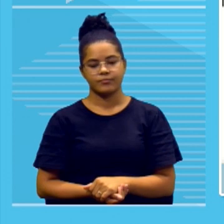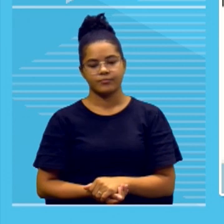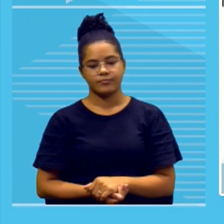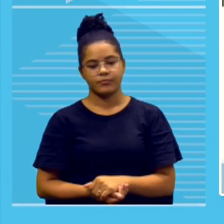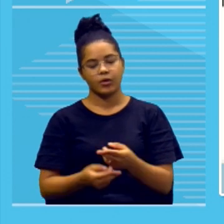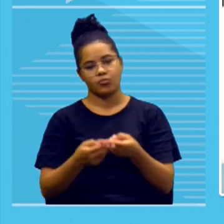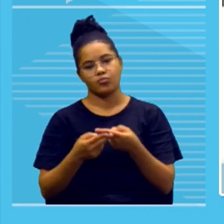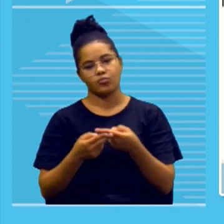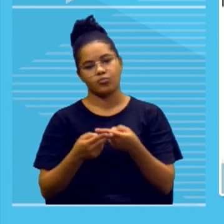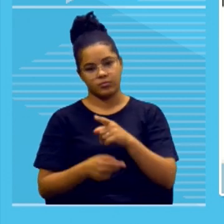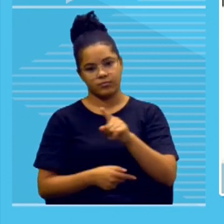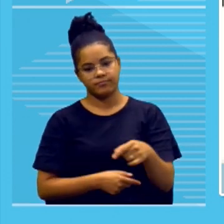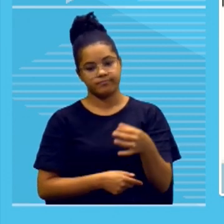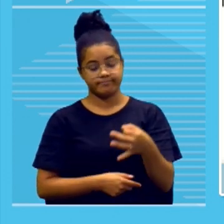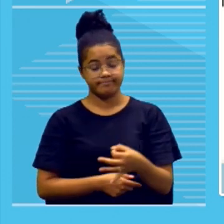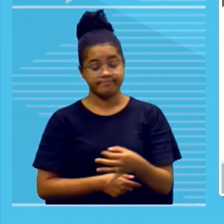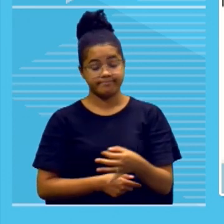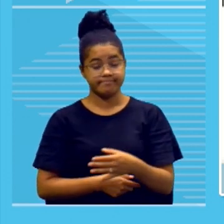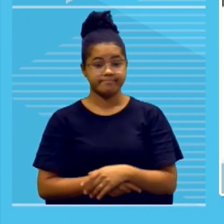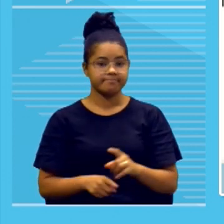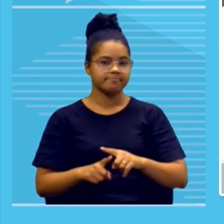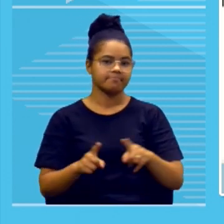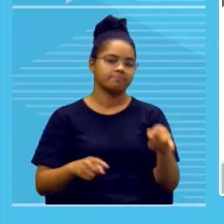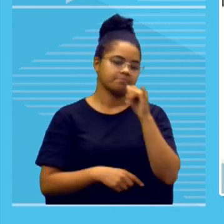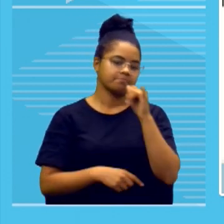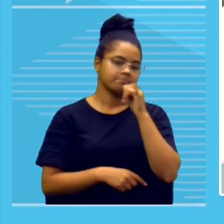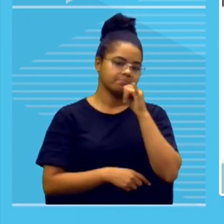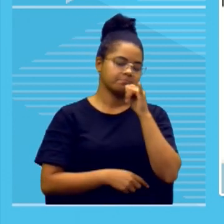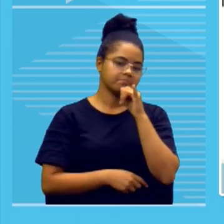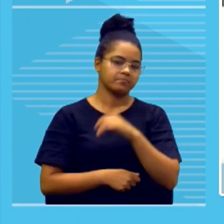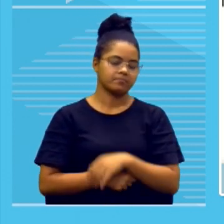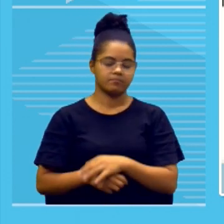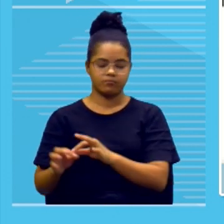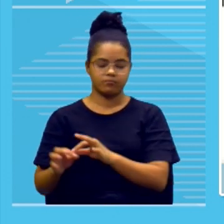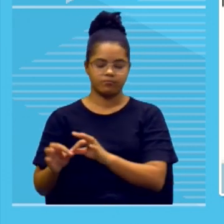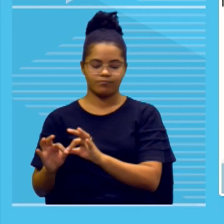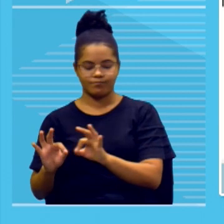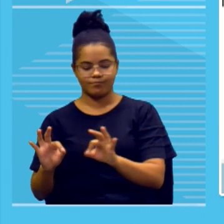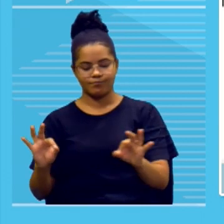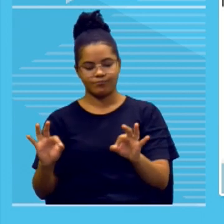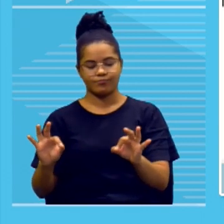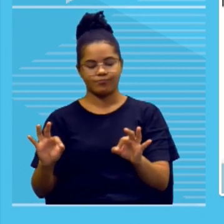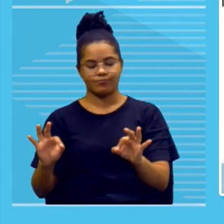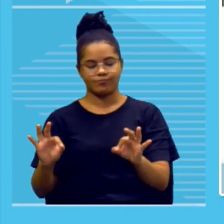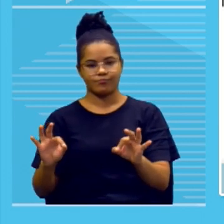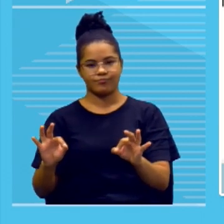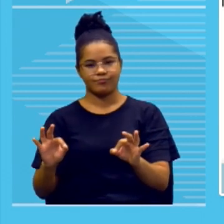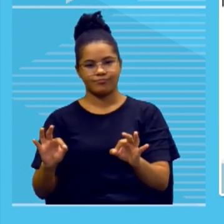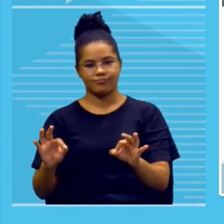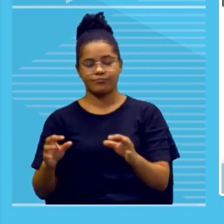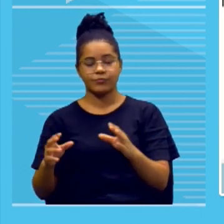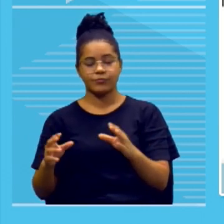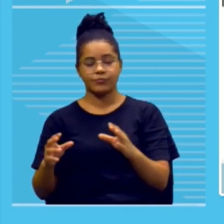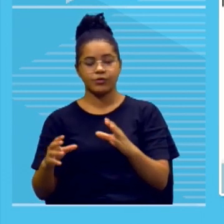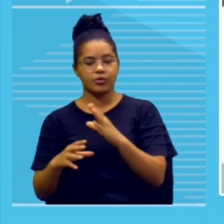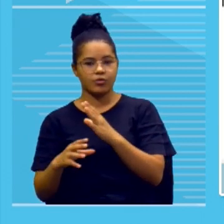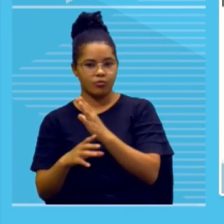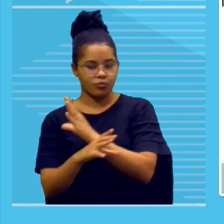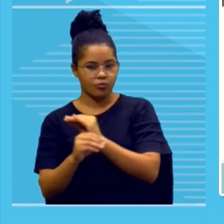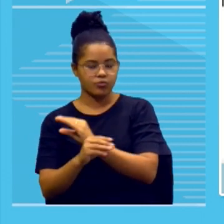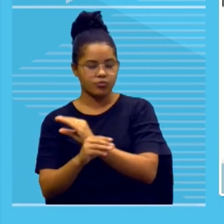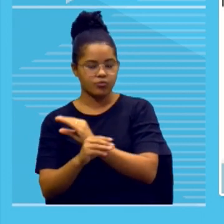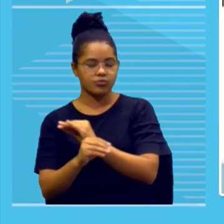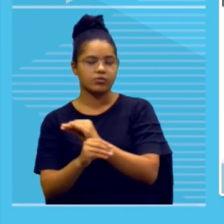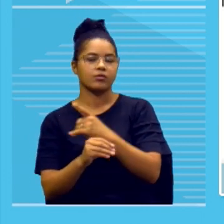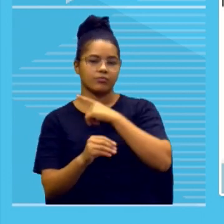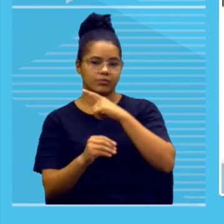emprego da vírgula. Agora, se você tem uma oração coordenada, sindética, aditiva, e o